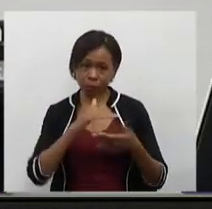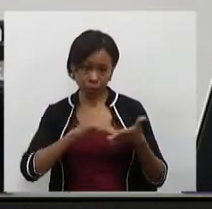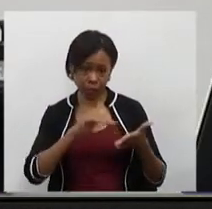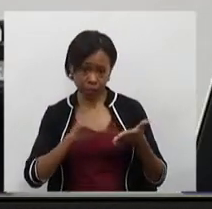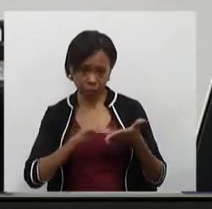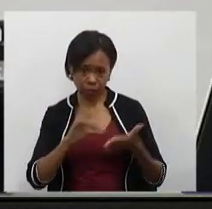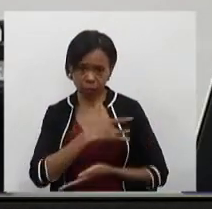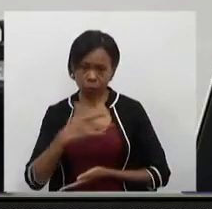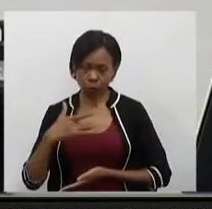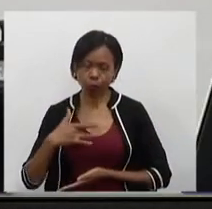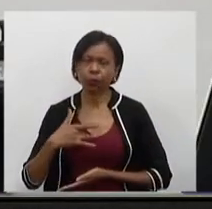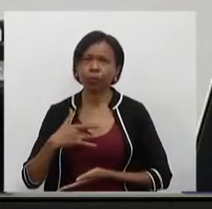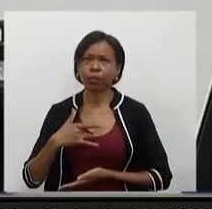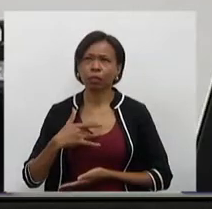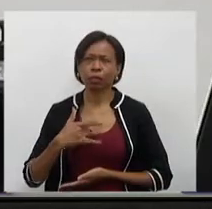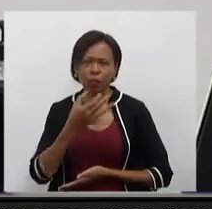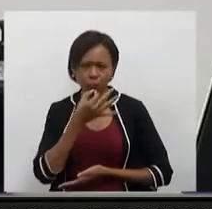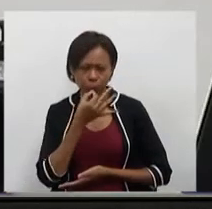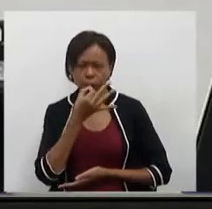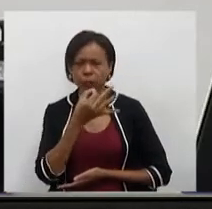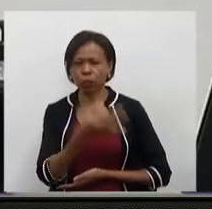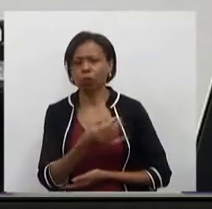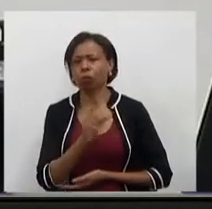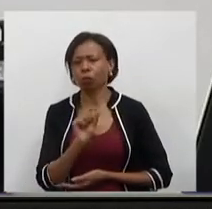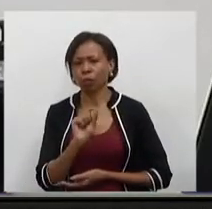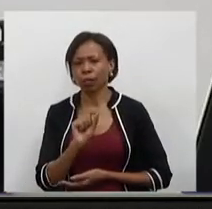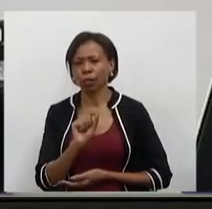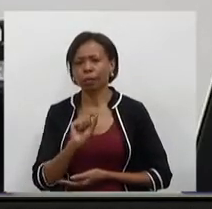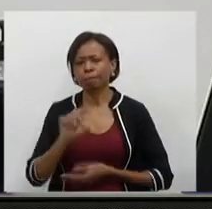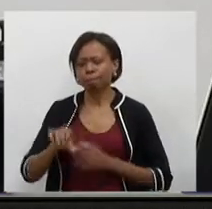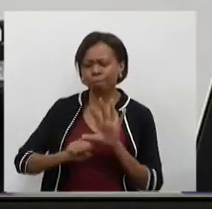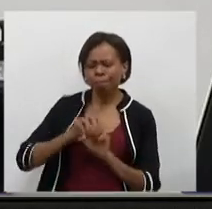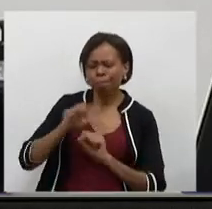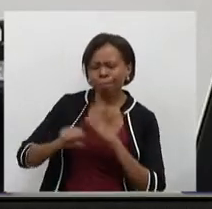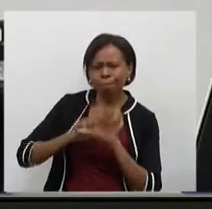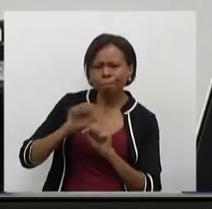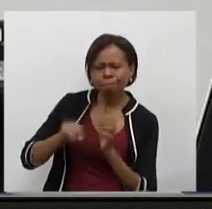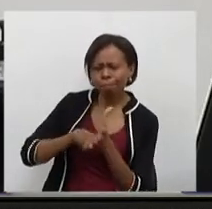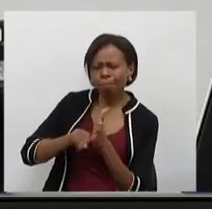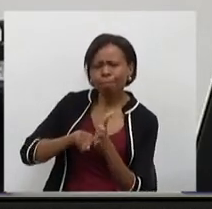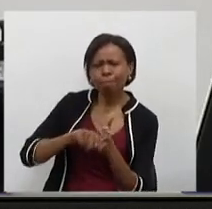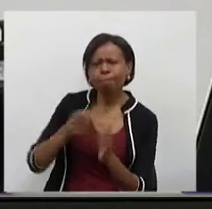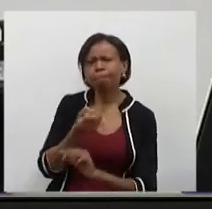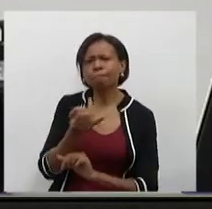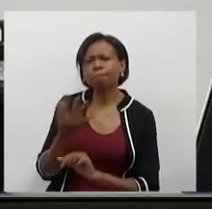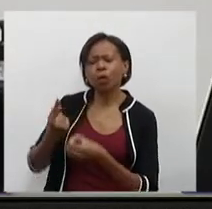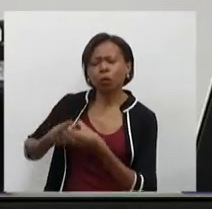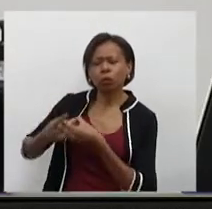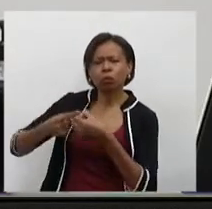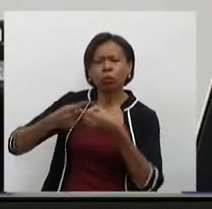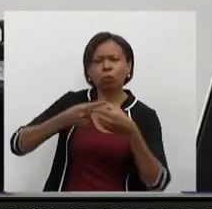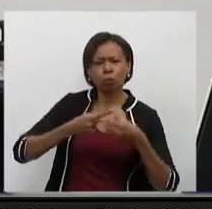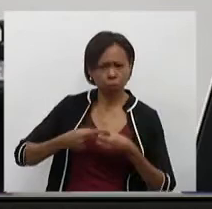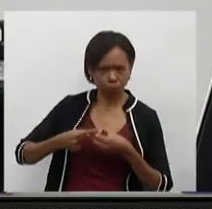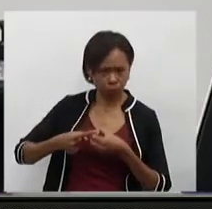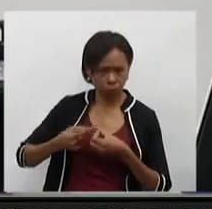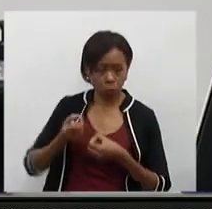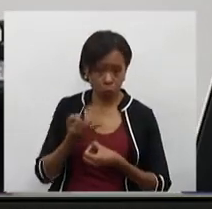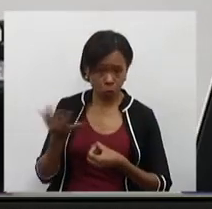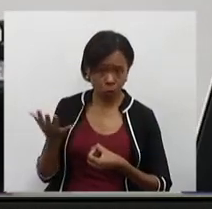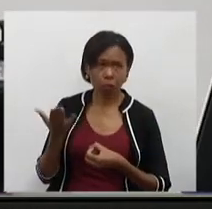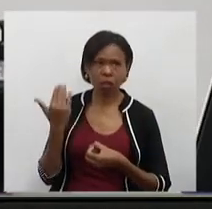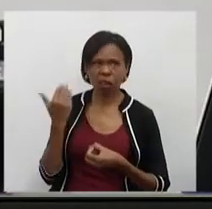sugestão, uma vez, para fazer o levantamento dos dados, né, dos municípios. Que ali no primeiro